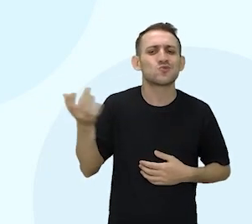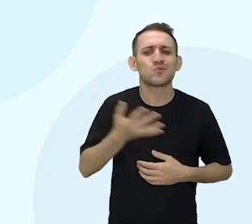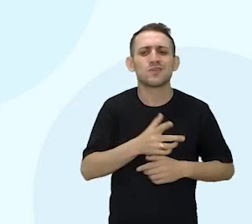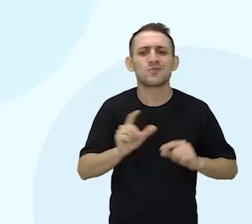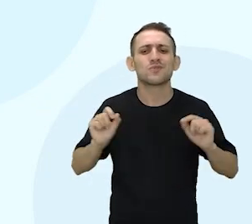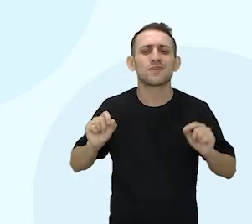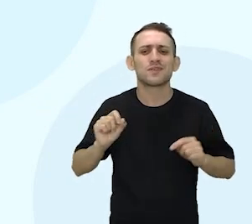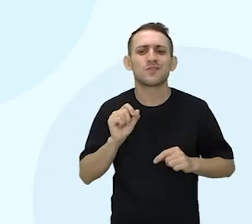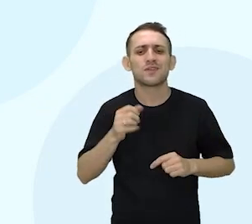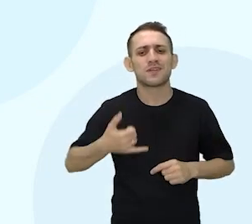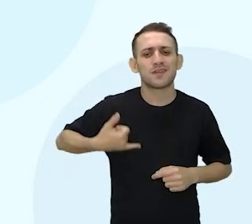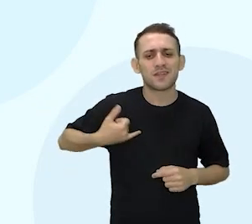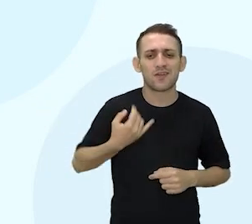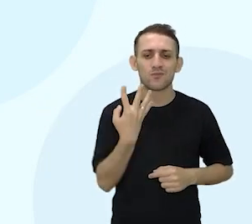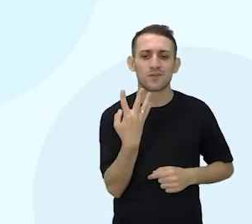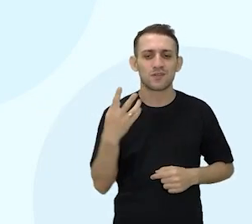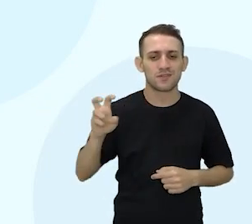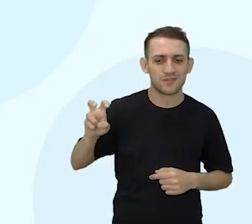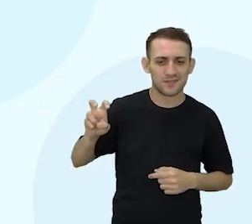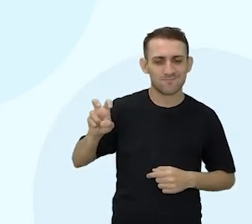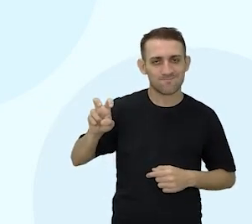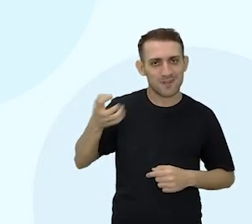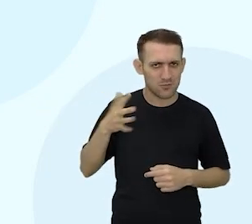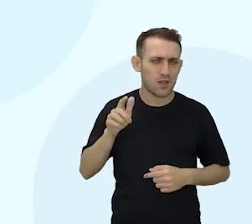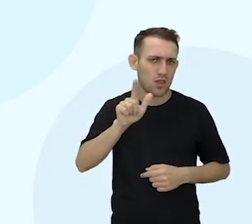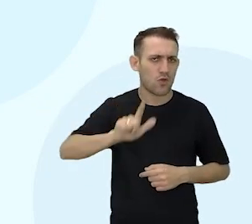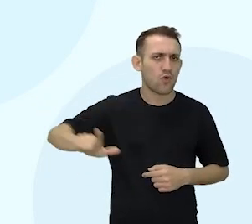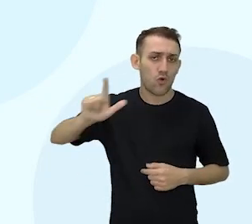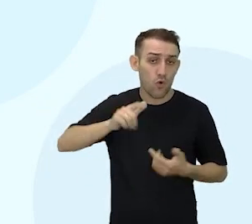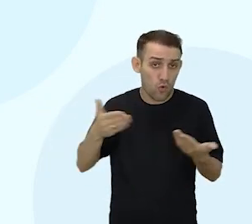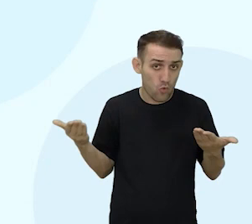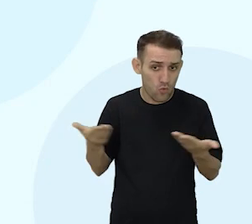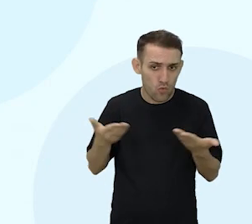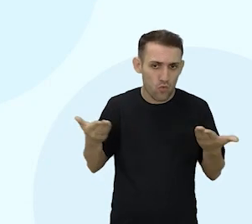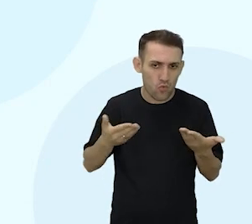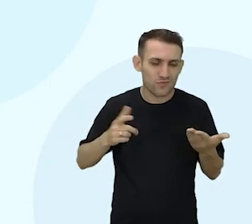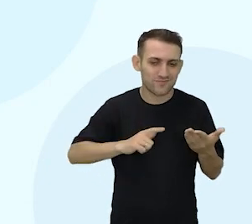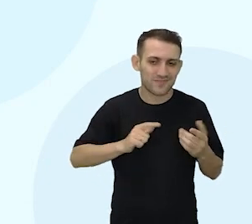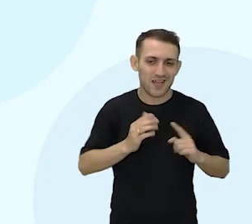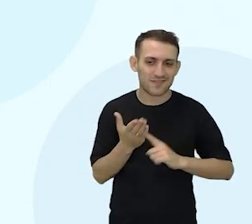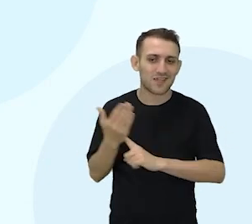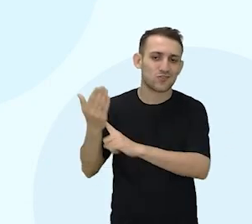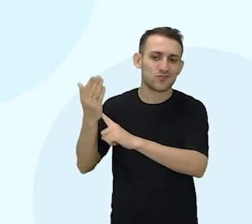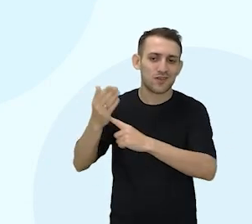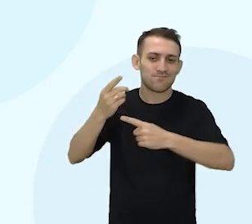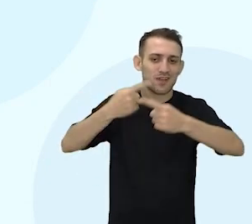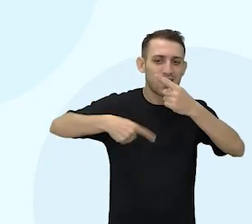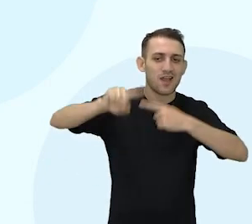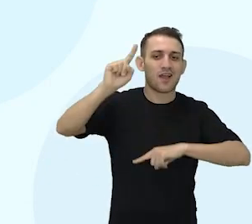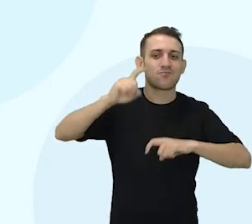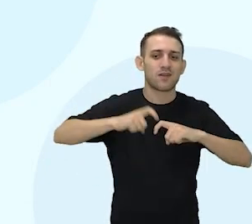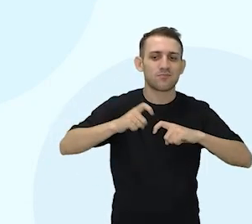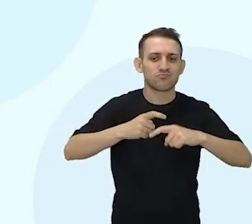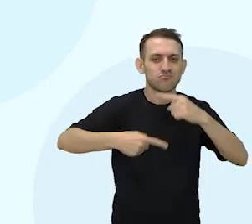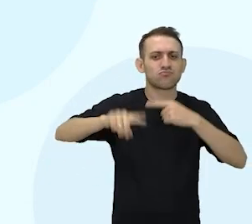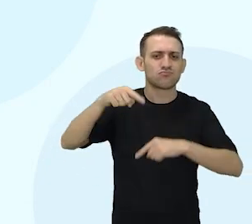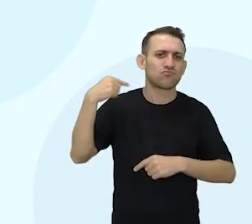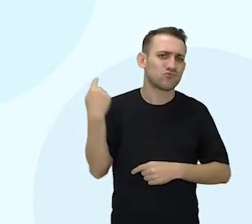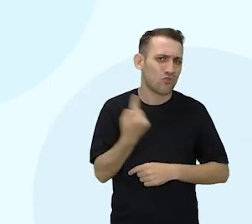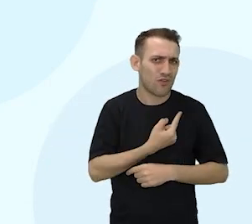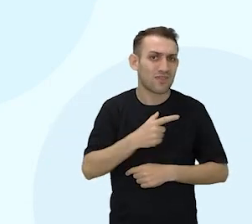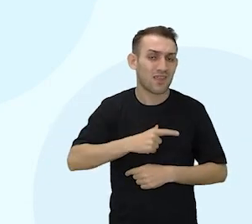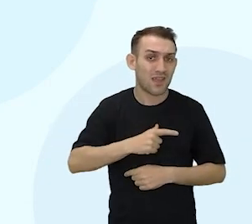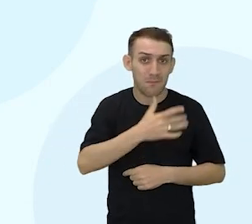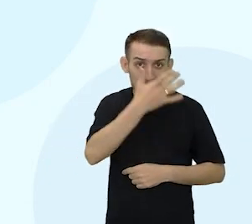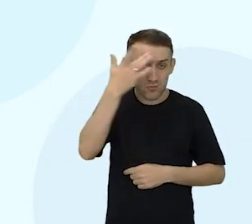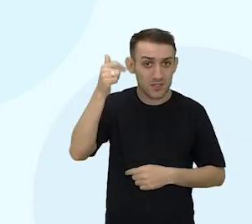dos 45 anos de idade em média. Lógico, hoje em dia, né, com o avanço da medicina e tal, a gente tem casos